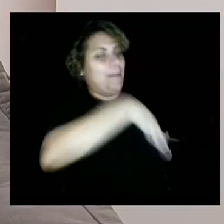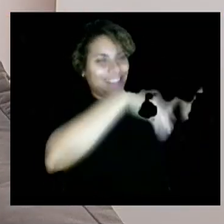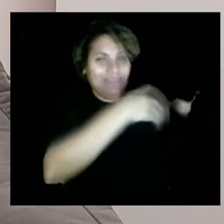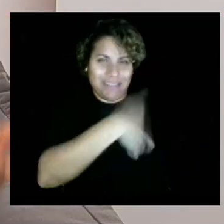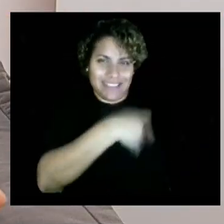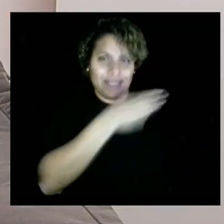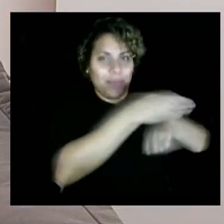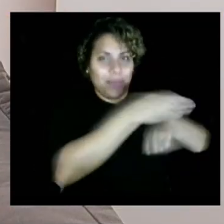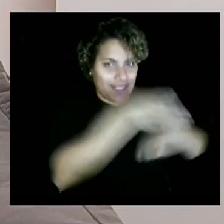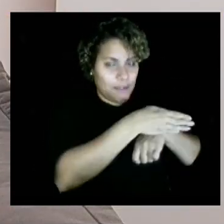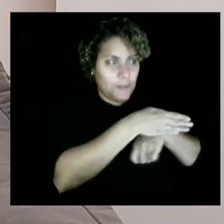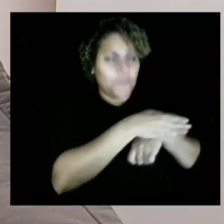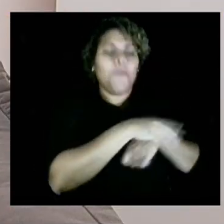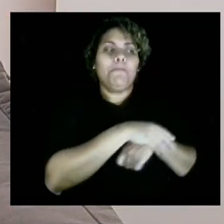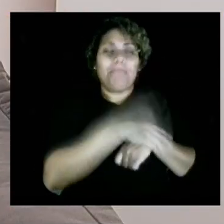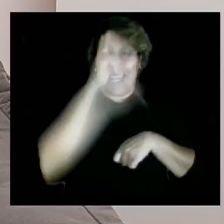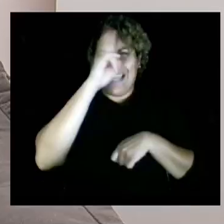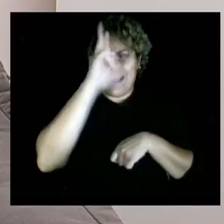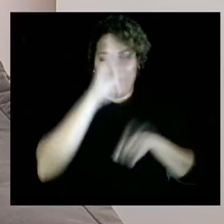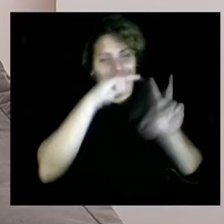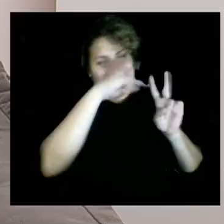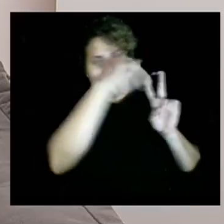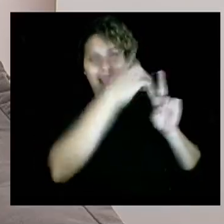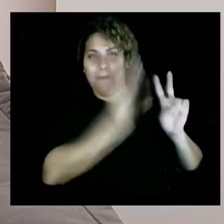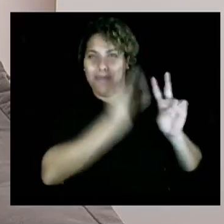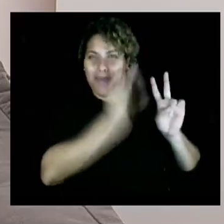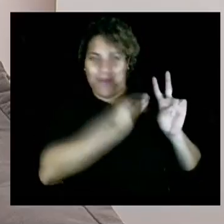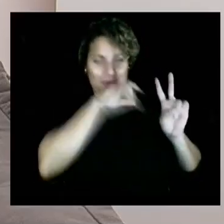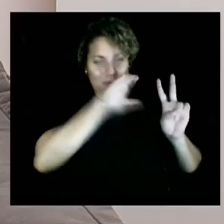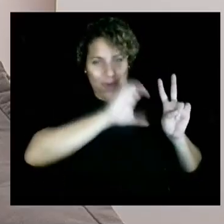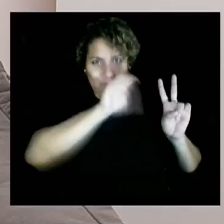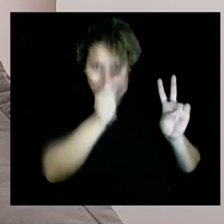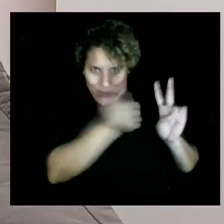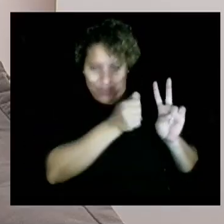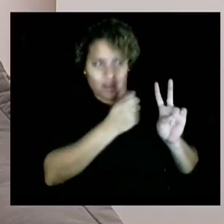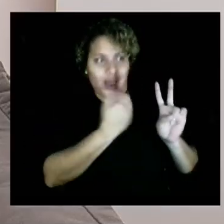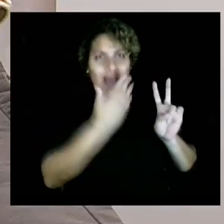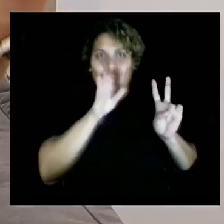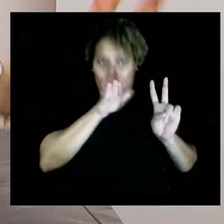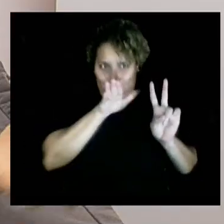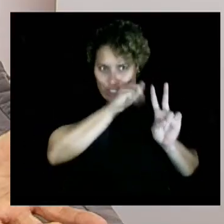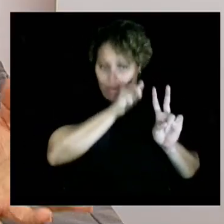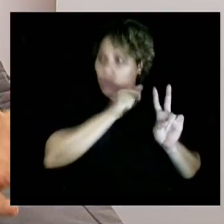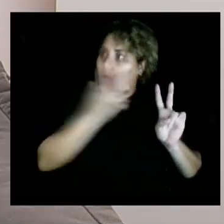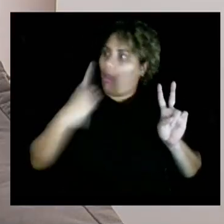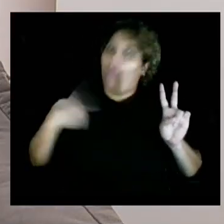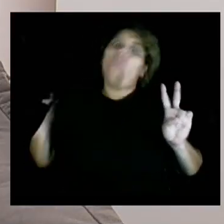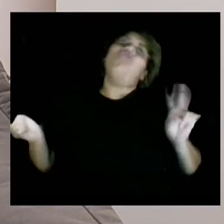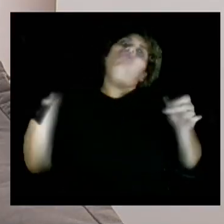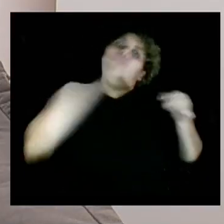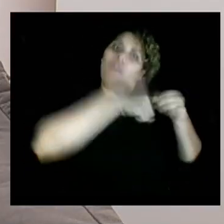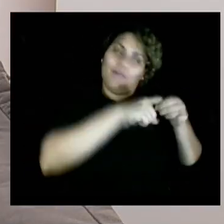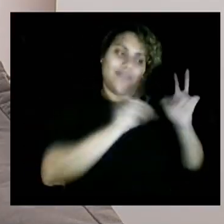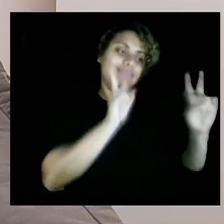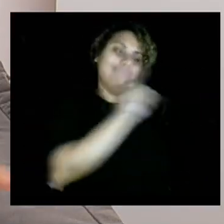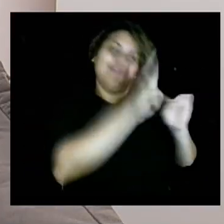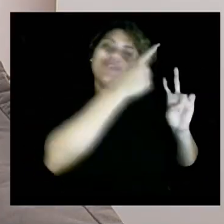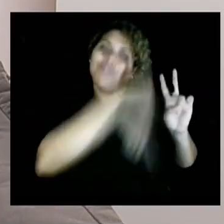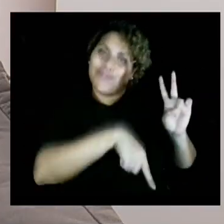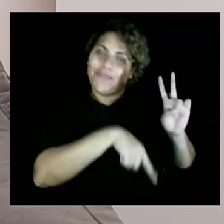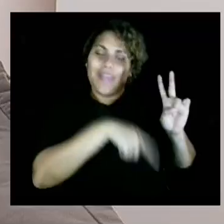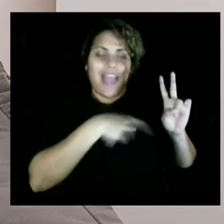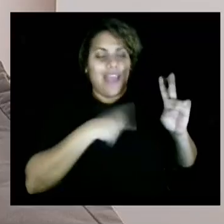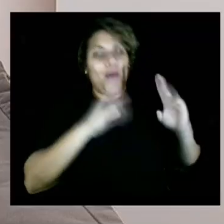novamente e eu voltei. E aí depois dali eu voltei a atuar e atendi a domicílio, e aí depois